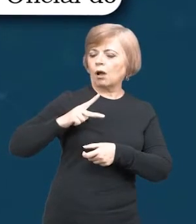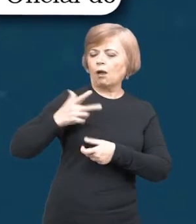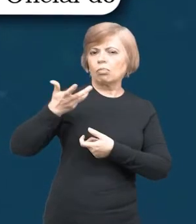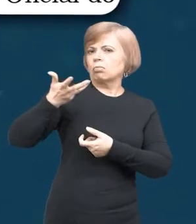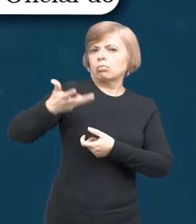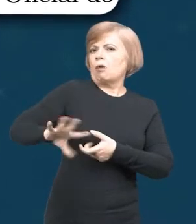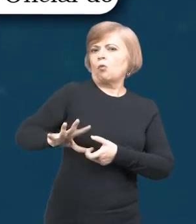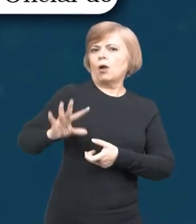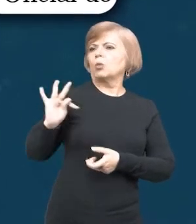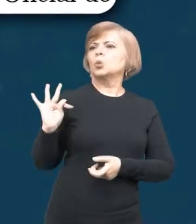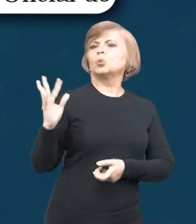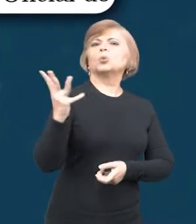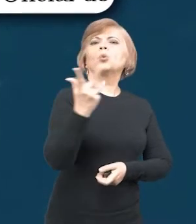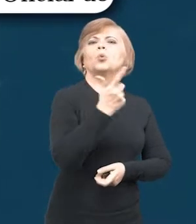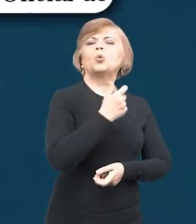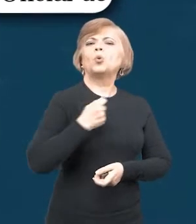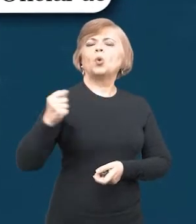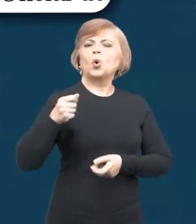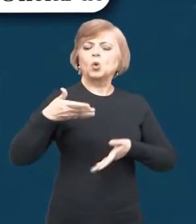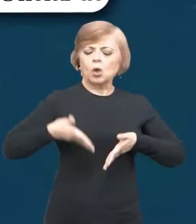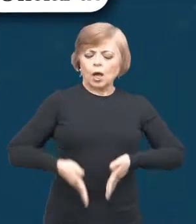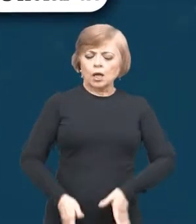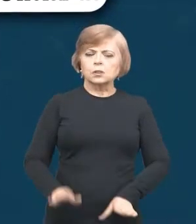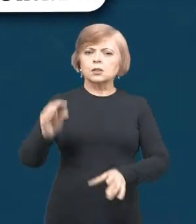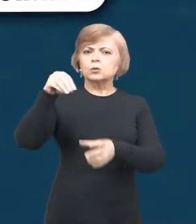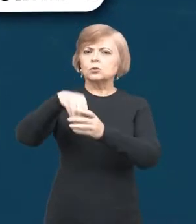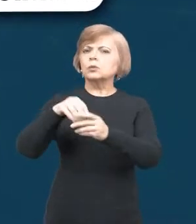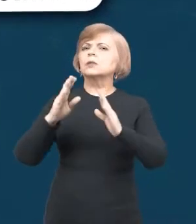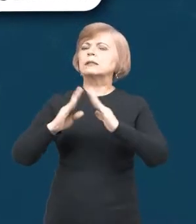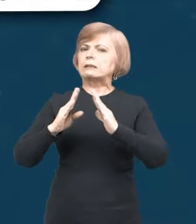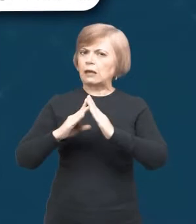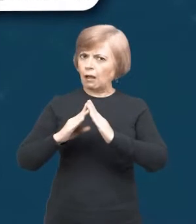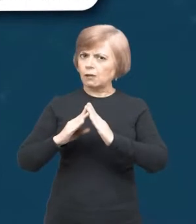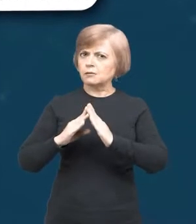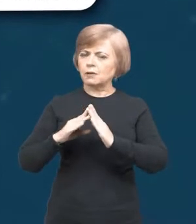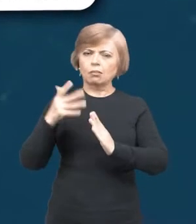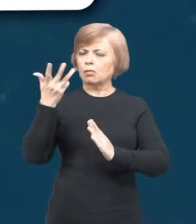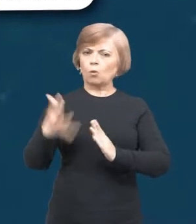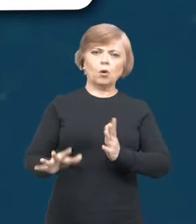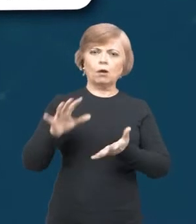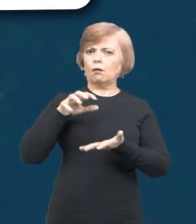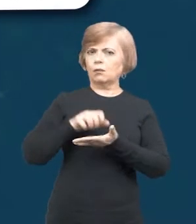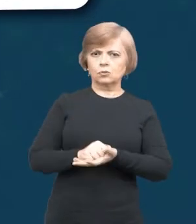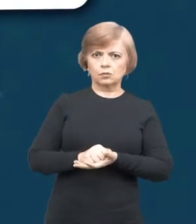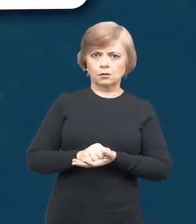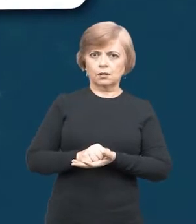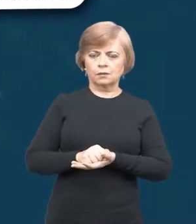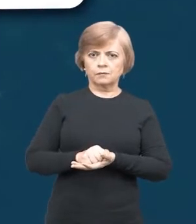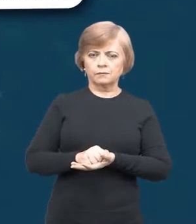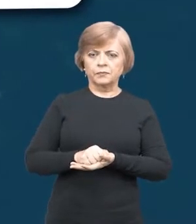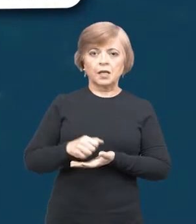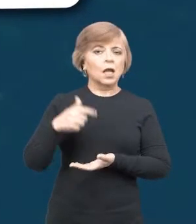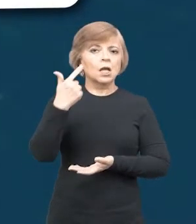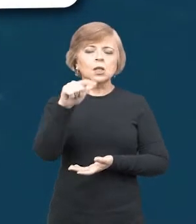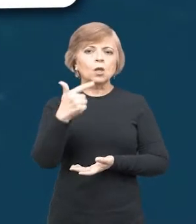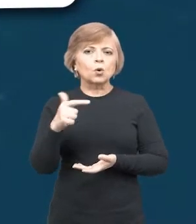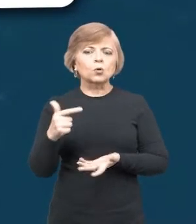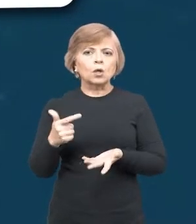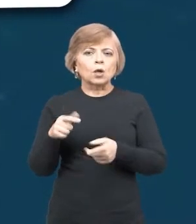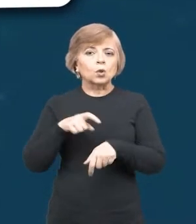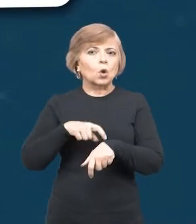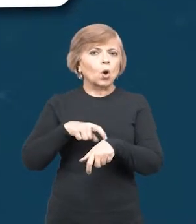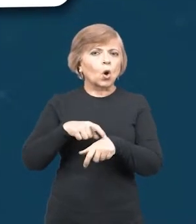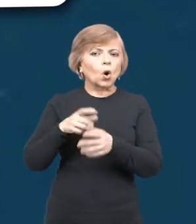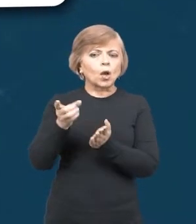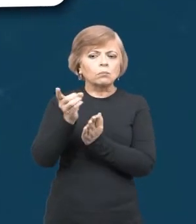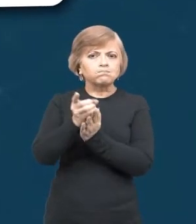forma generalizada registro de nascimento a todas as crianças que nasciam em casa e que durante o parto não